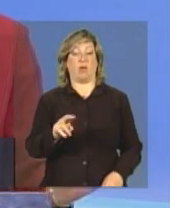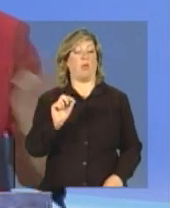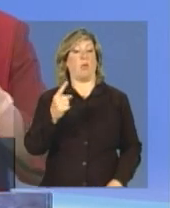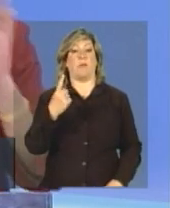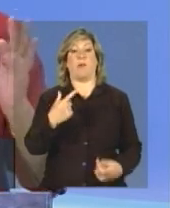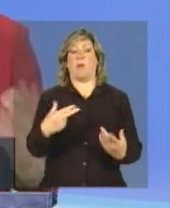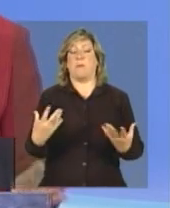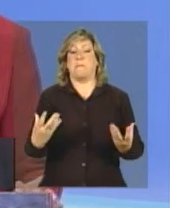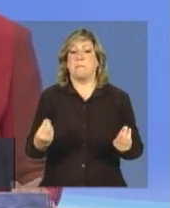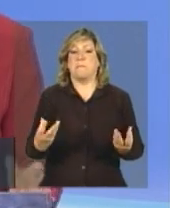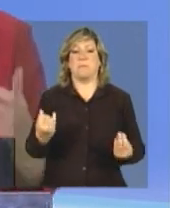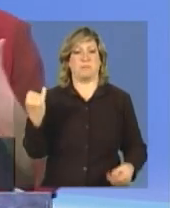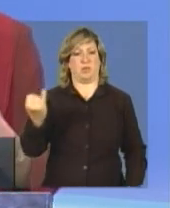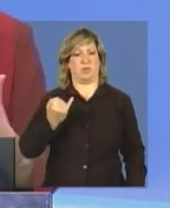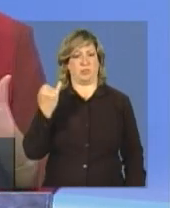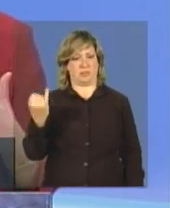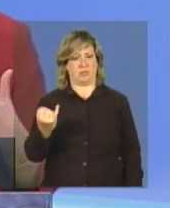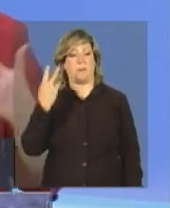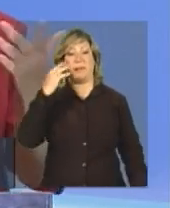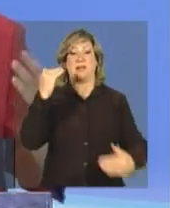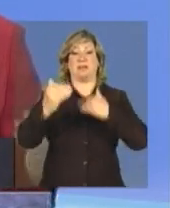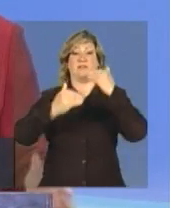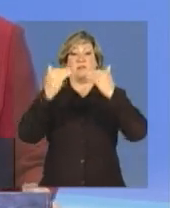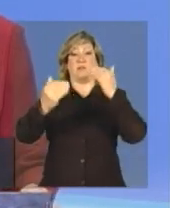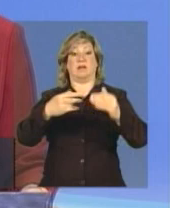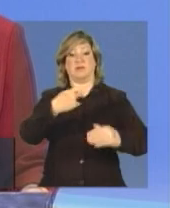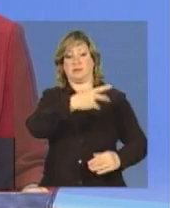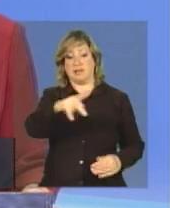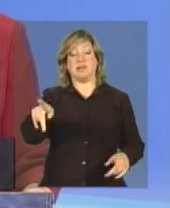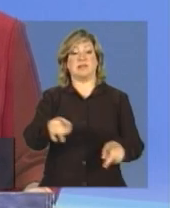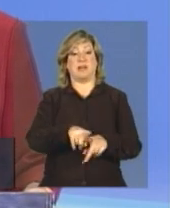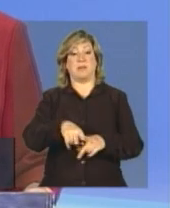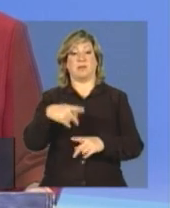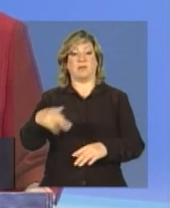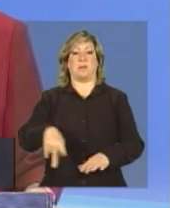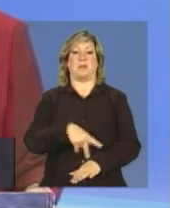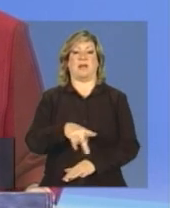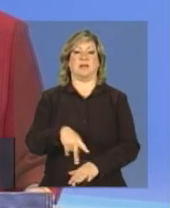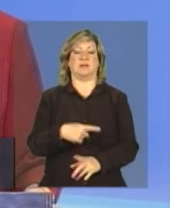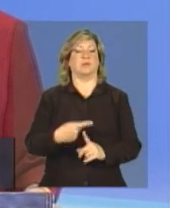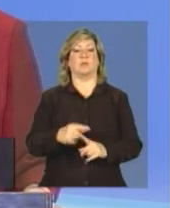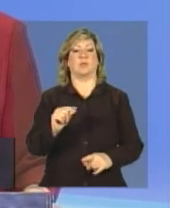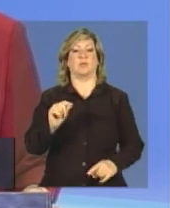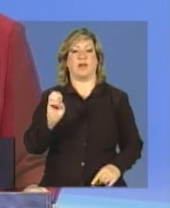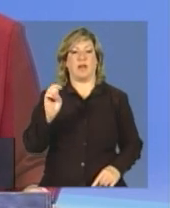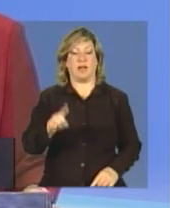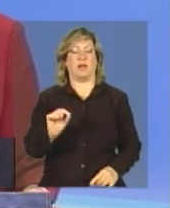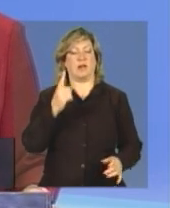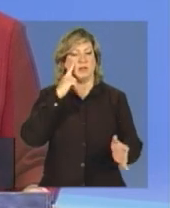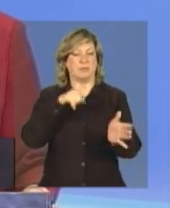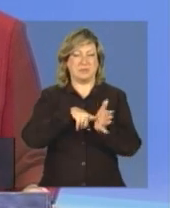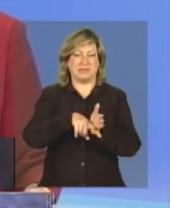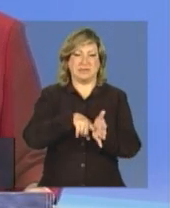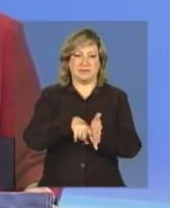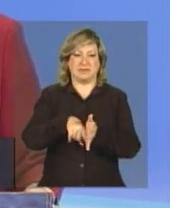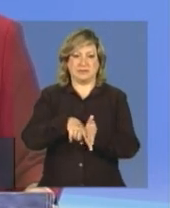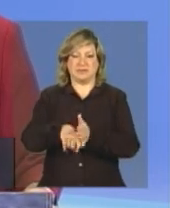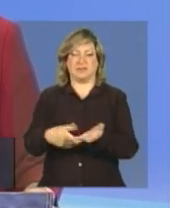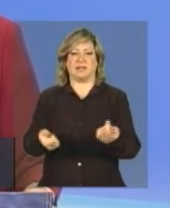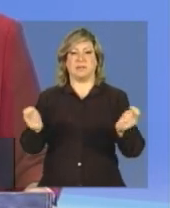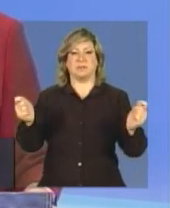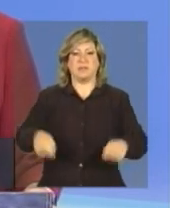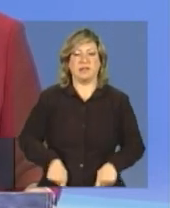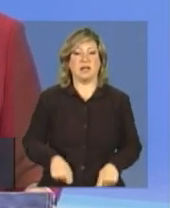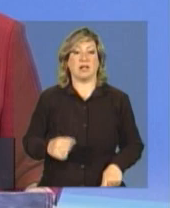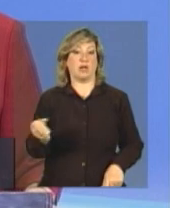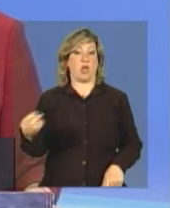é importantíssimo para o desenvolvimento deles e para o país, que é a pesquisa, a